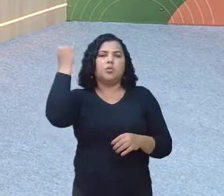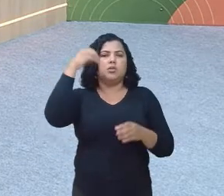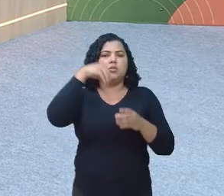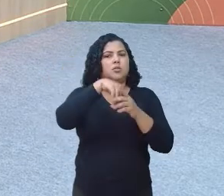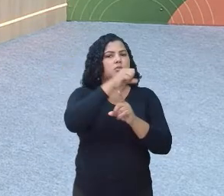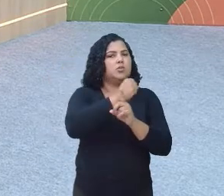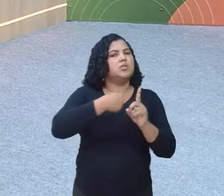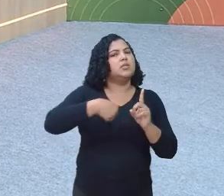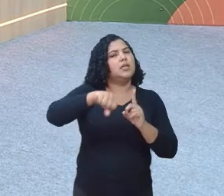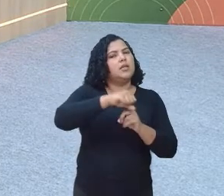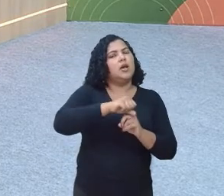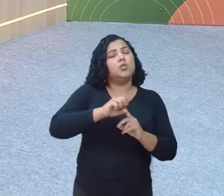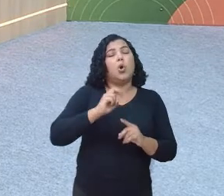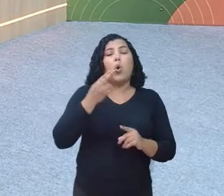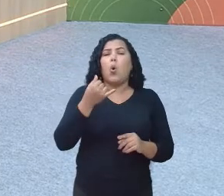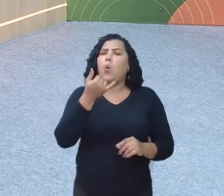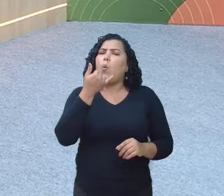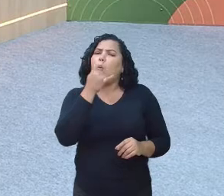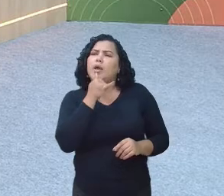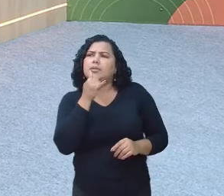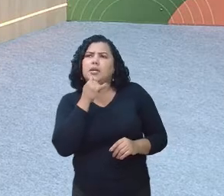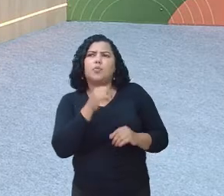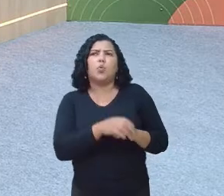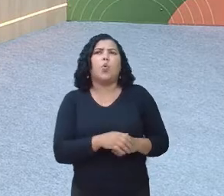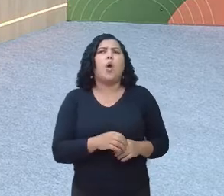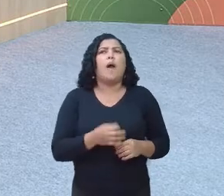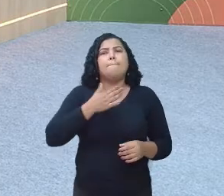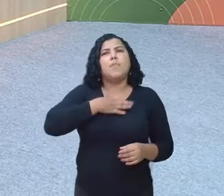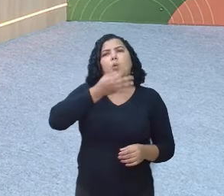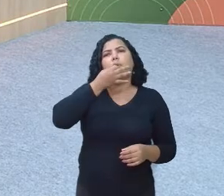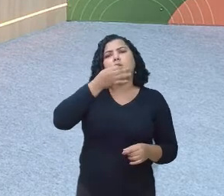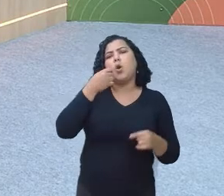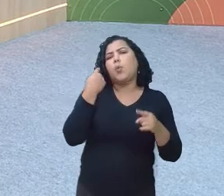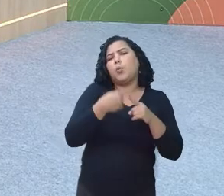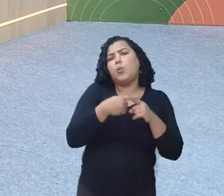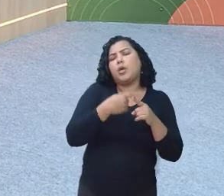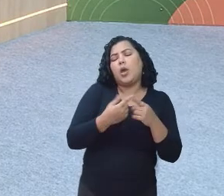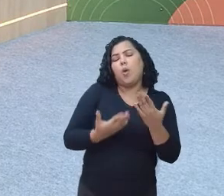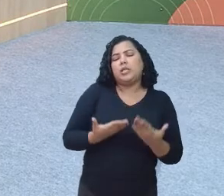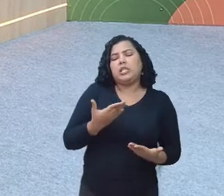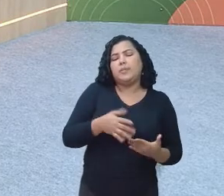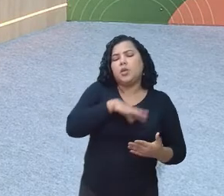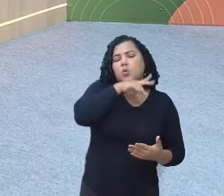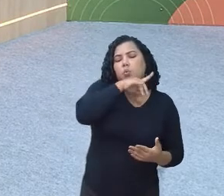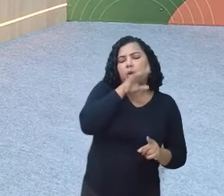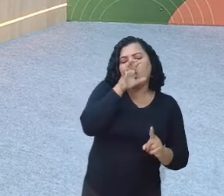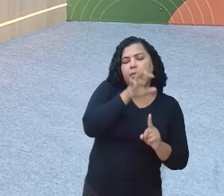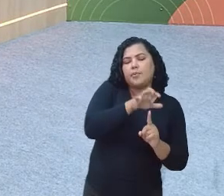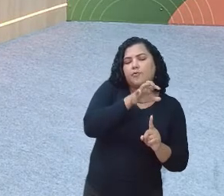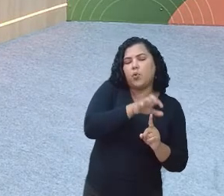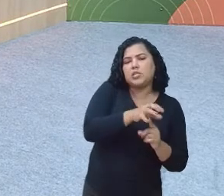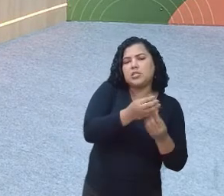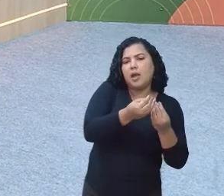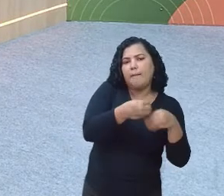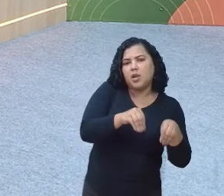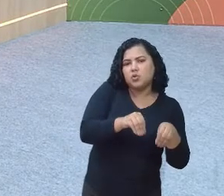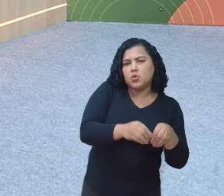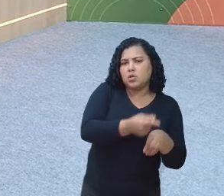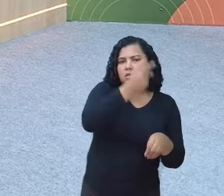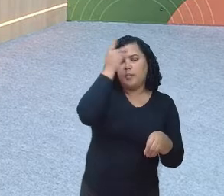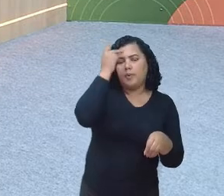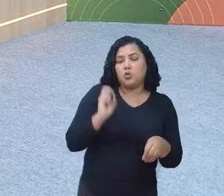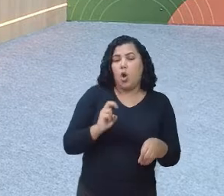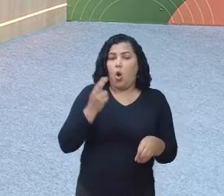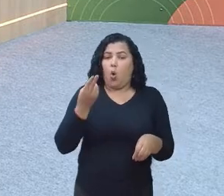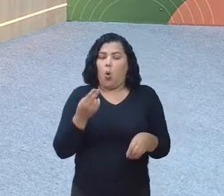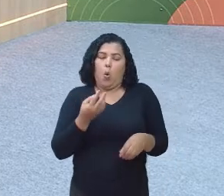ou o bom atendimento causa de impacto para a sociedade, será que eu vou ter mais pessoas ou menos pessoas na fila de espera para